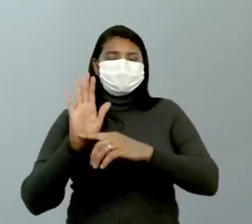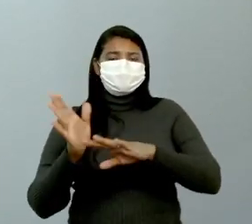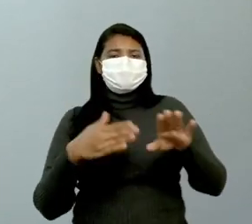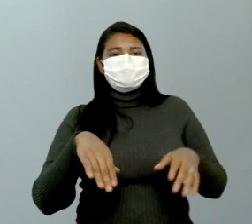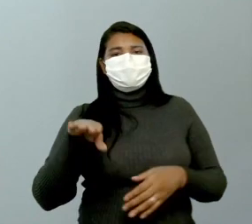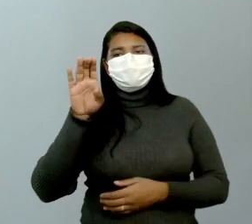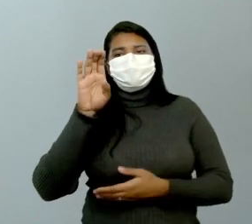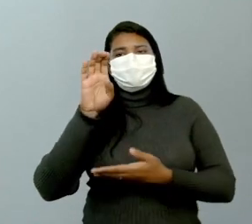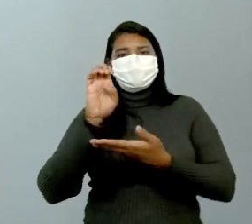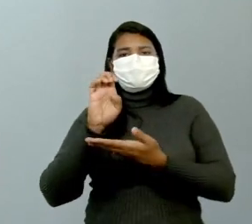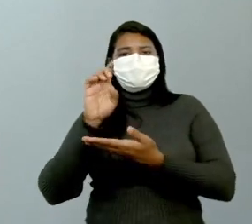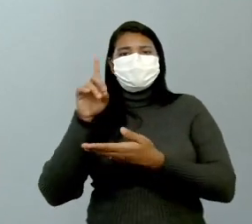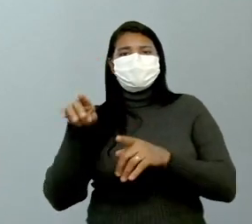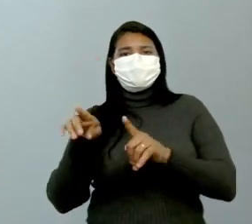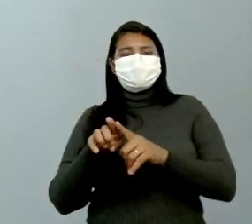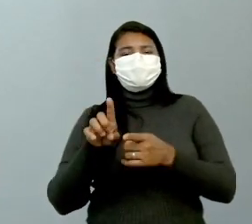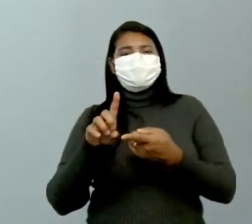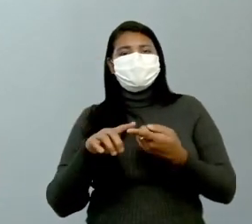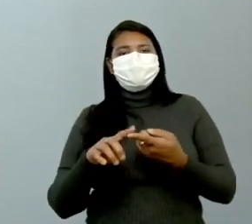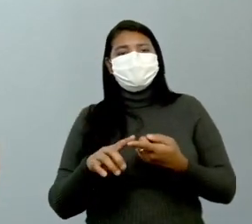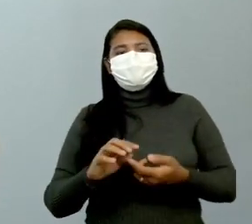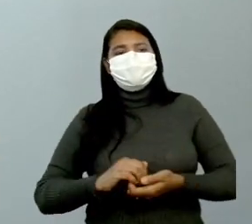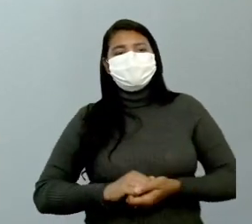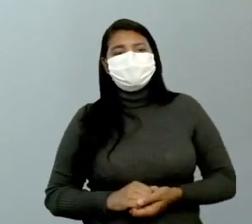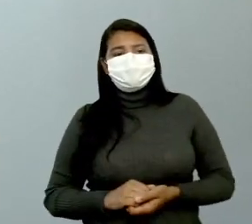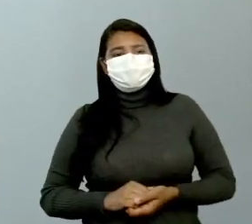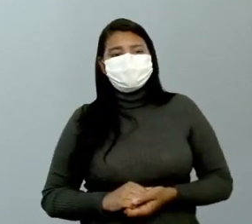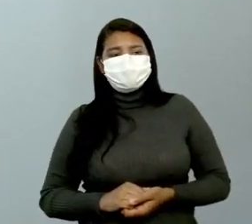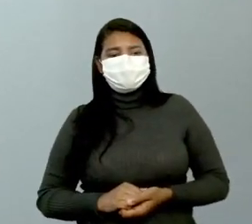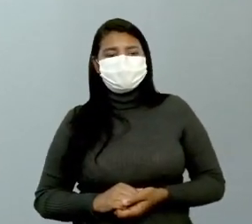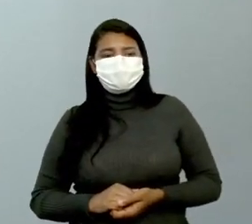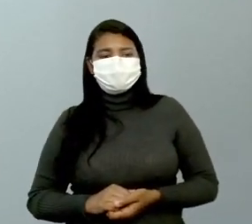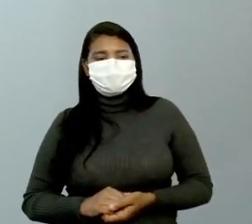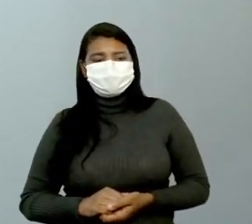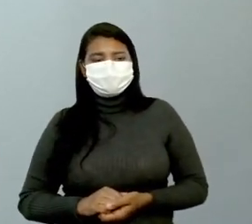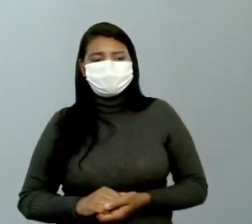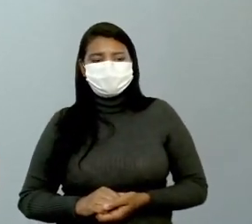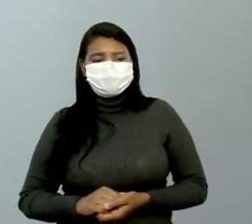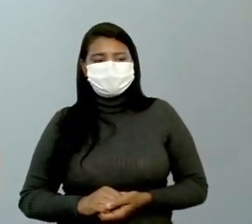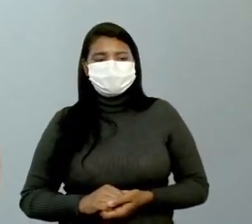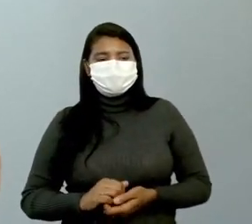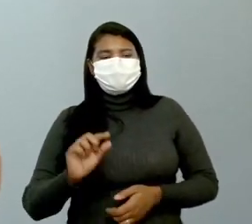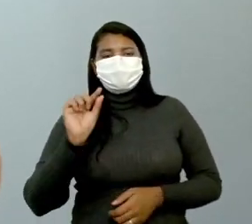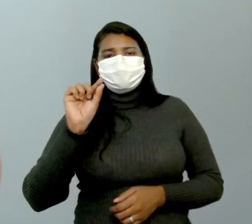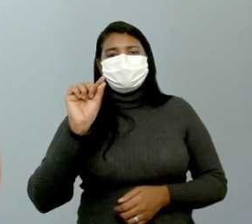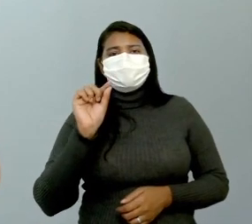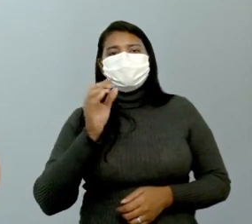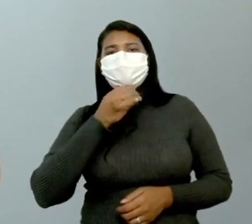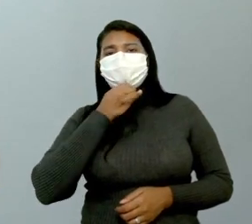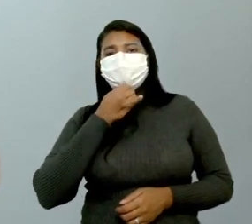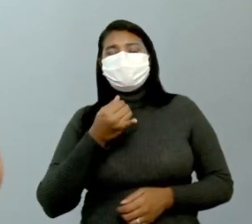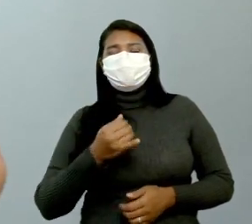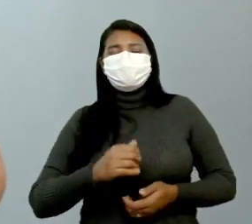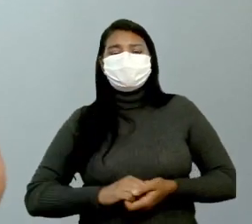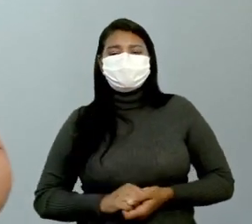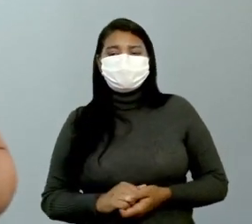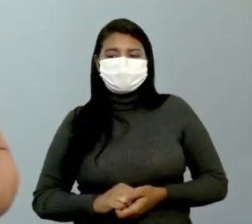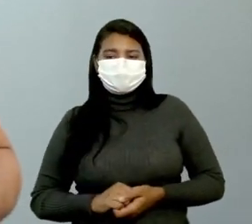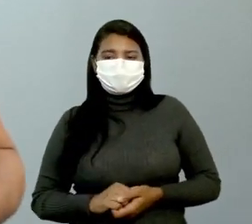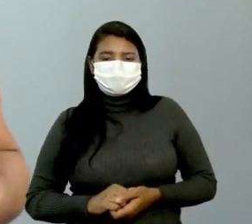ed, certo? E os advérbios que nessa